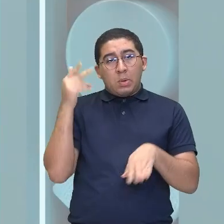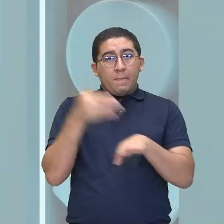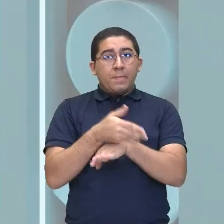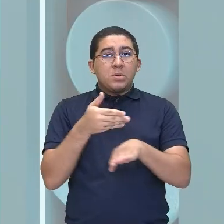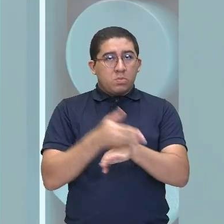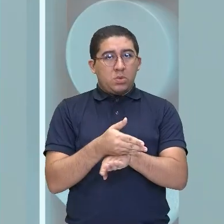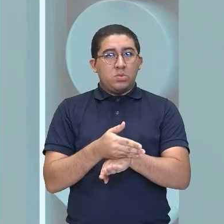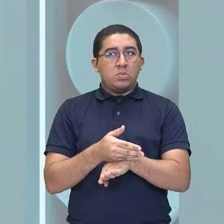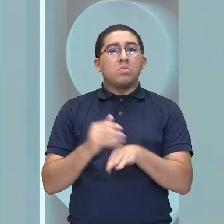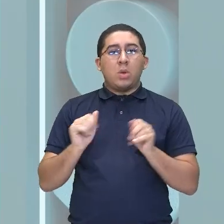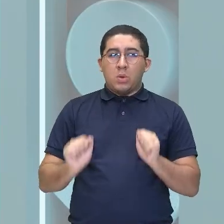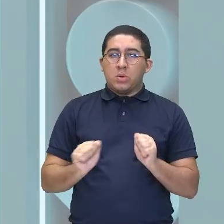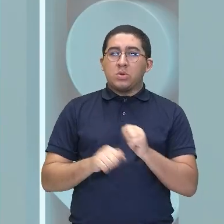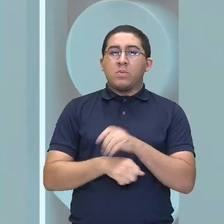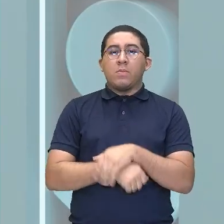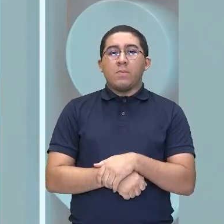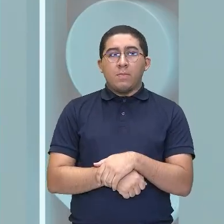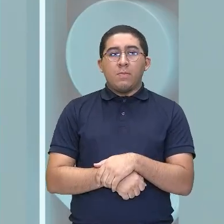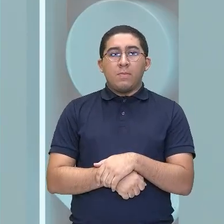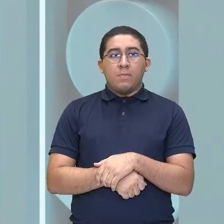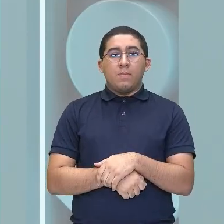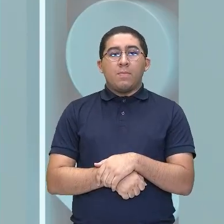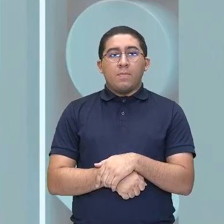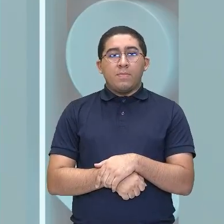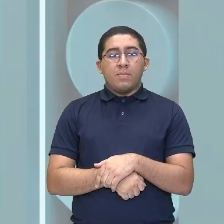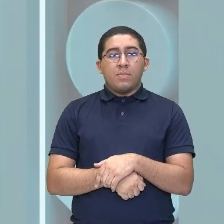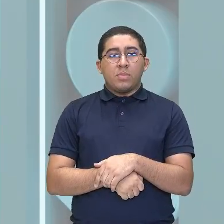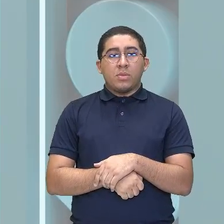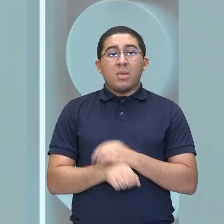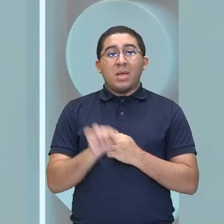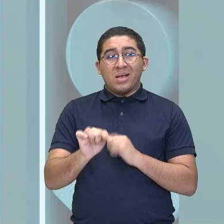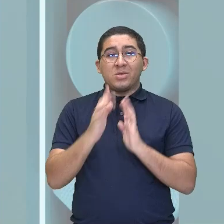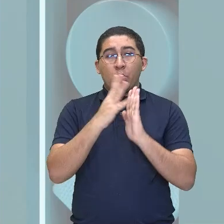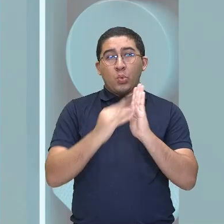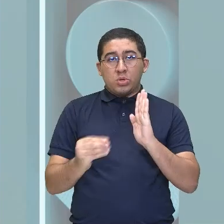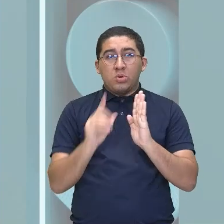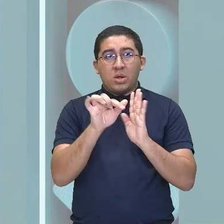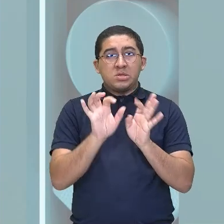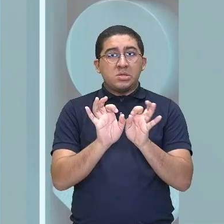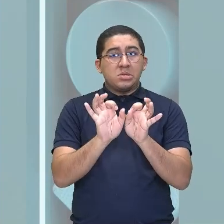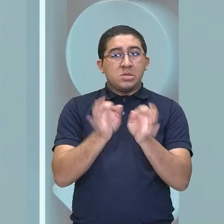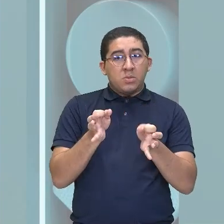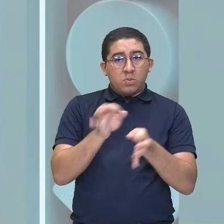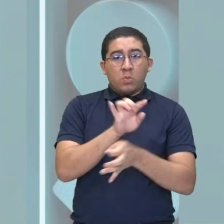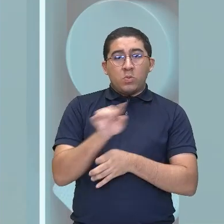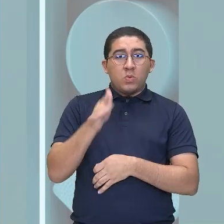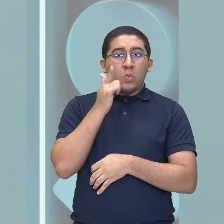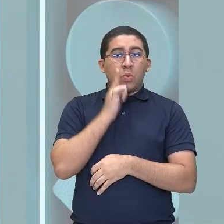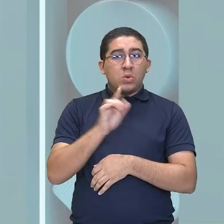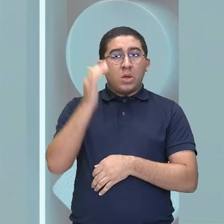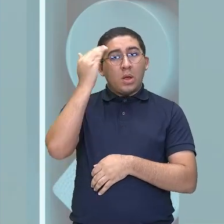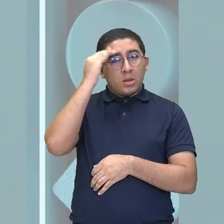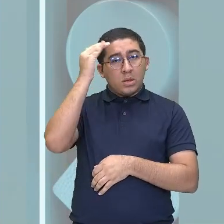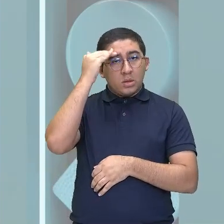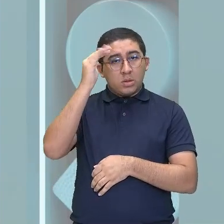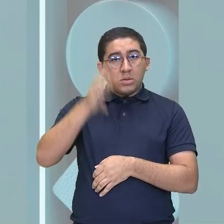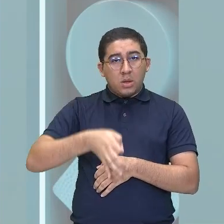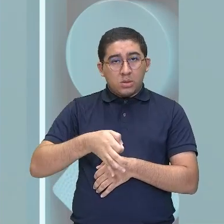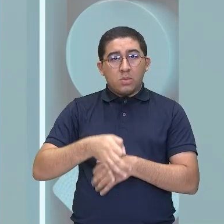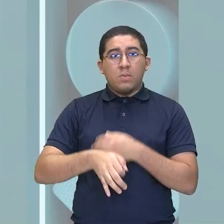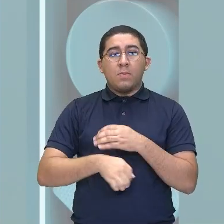um entrevistado. Então, esse modelo que a gente trouxe foi um modelo bem mais simples para que vocês possam